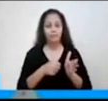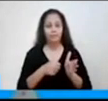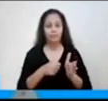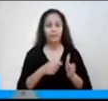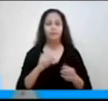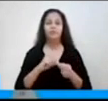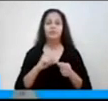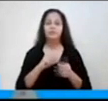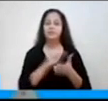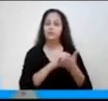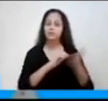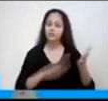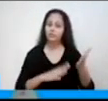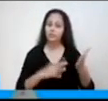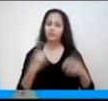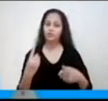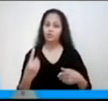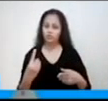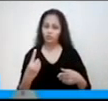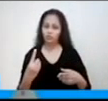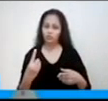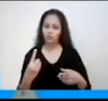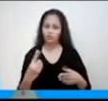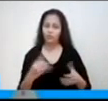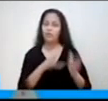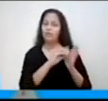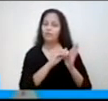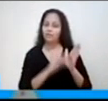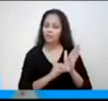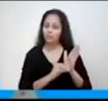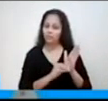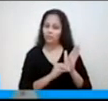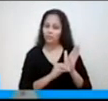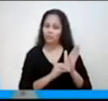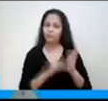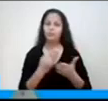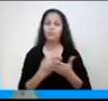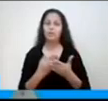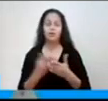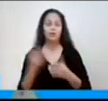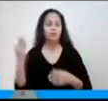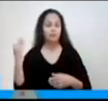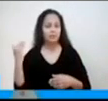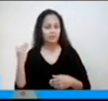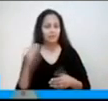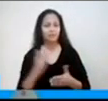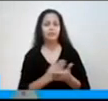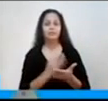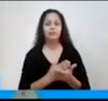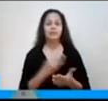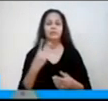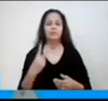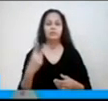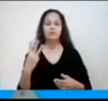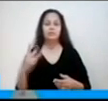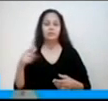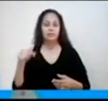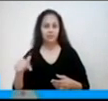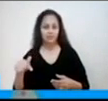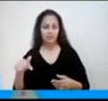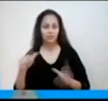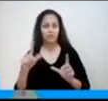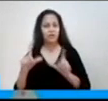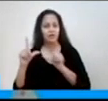Primeiro, vamos tentar resolver essa atividade 1 aqui, que é referente ao conteúdo da aula passada. Está na página 237, esse